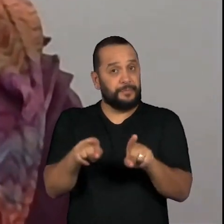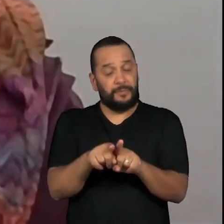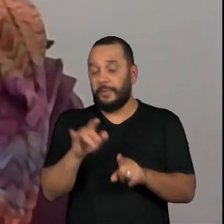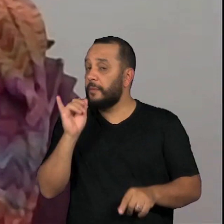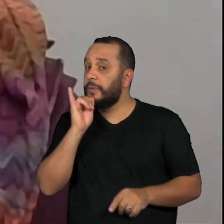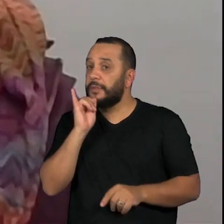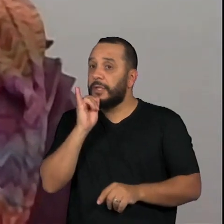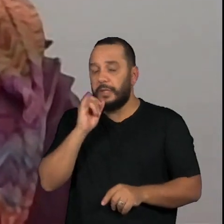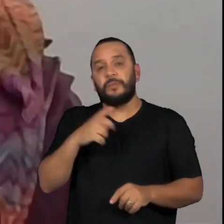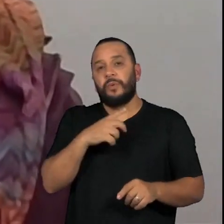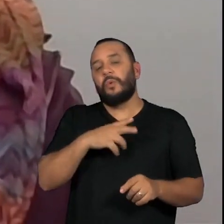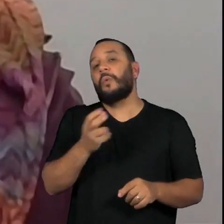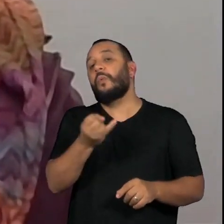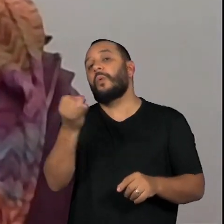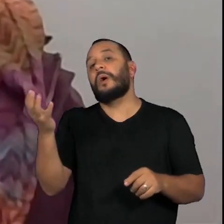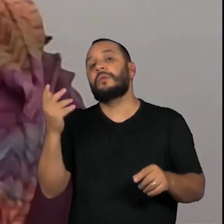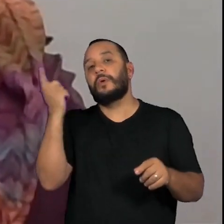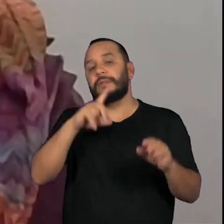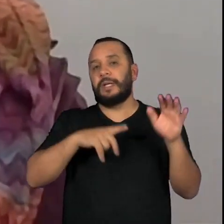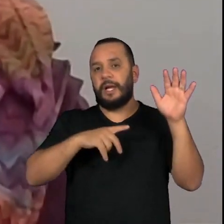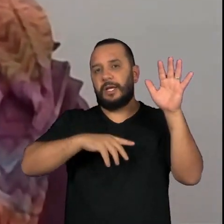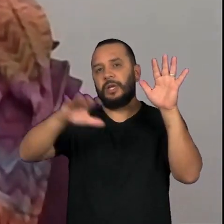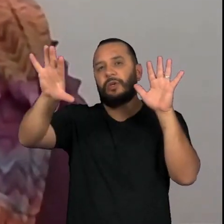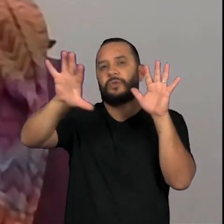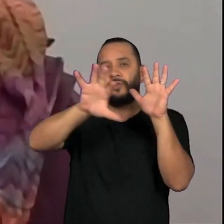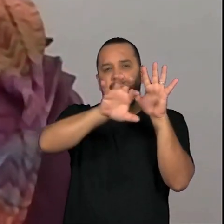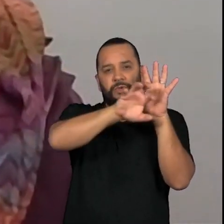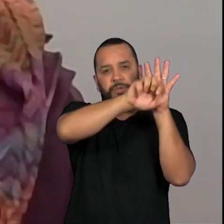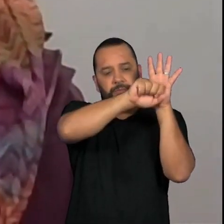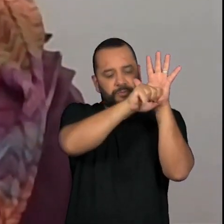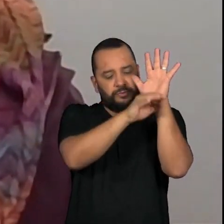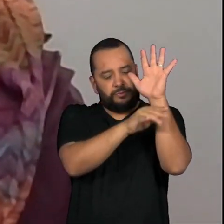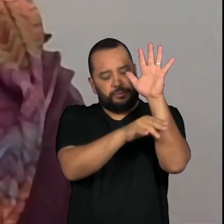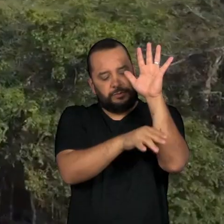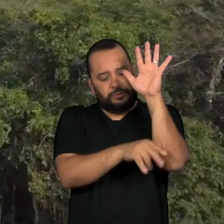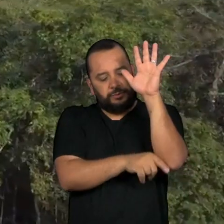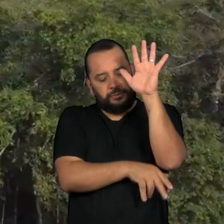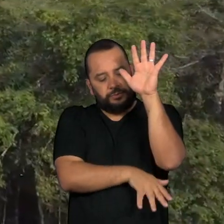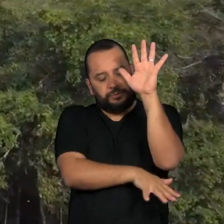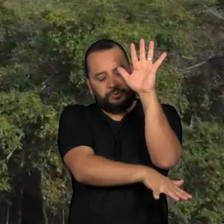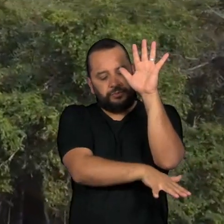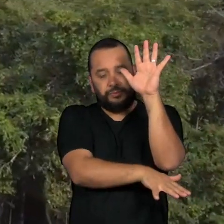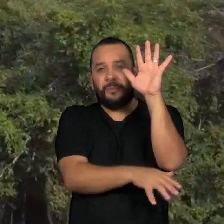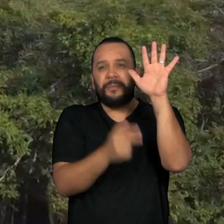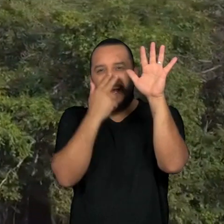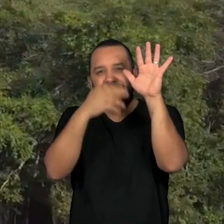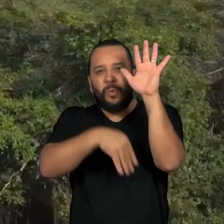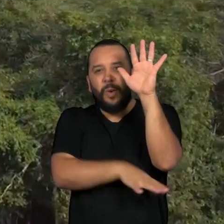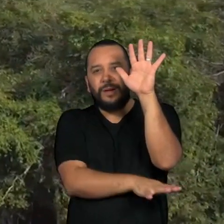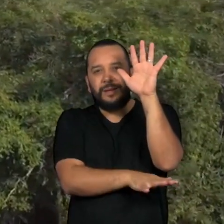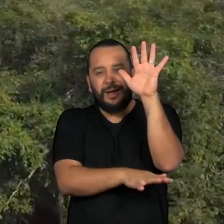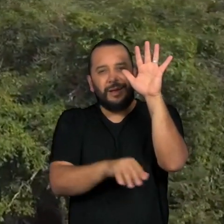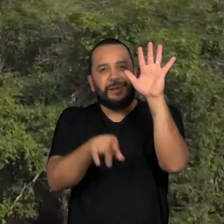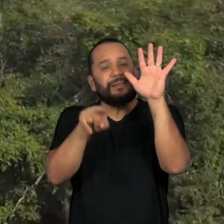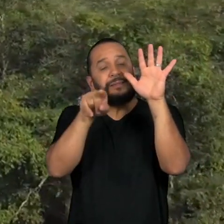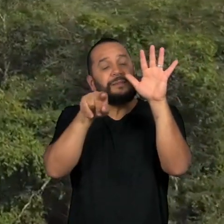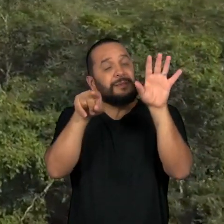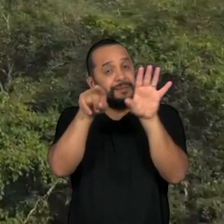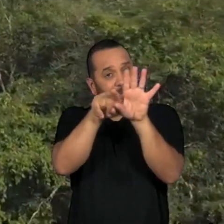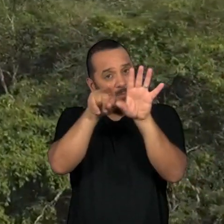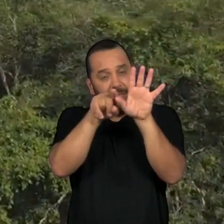de estocar carbono, ou mesmo de emitir carbono, ou a capacidade de transpirar para